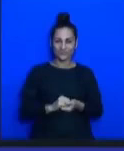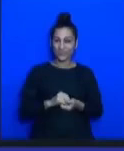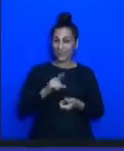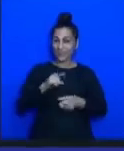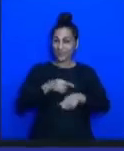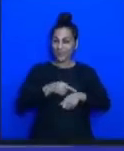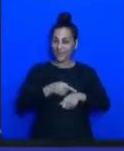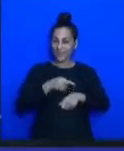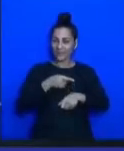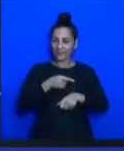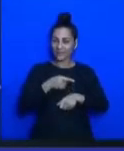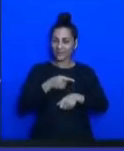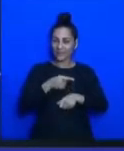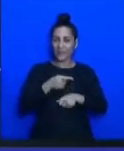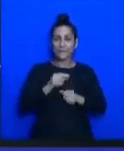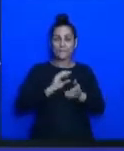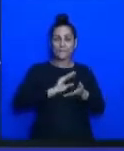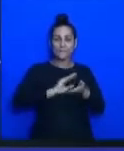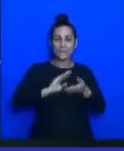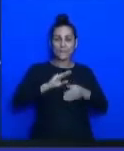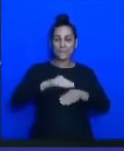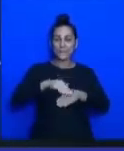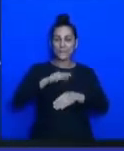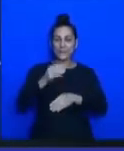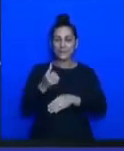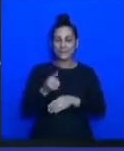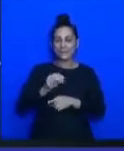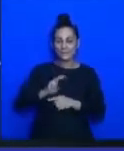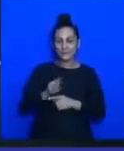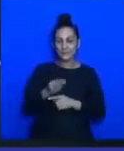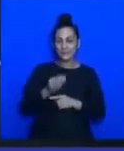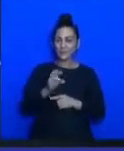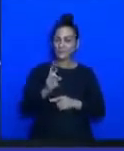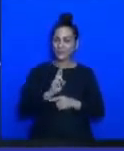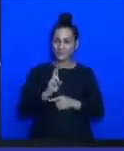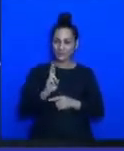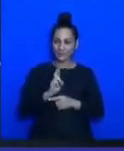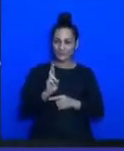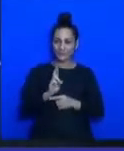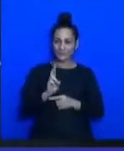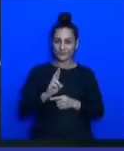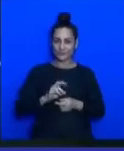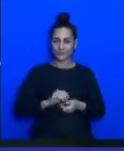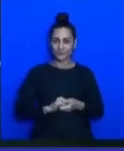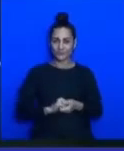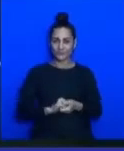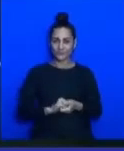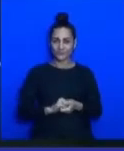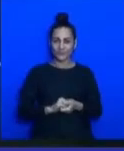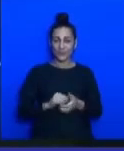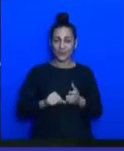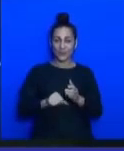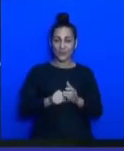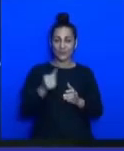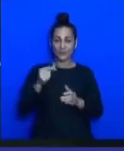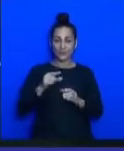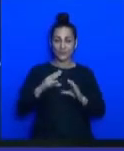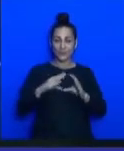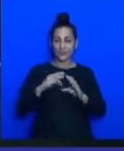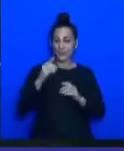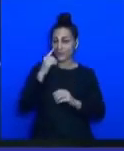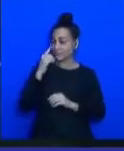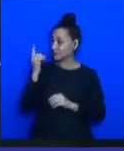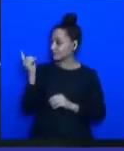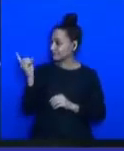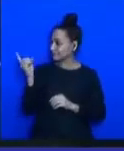É agora, hein, gente? Prêmio de mais de 6 milhões de reais. A primeira bola já está aqui